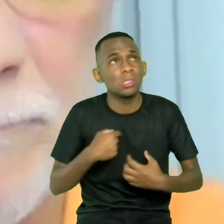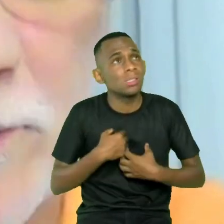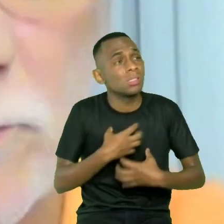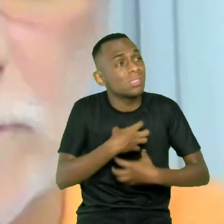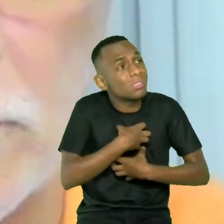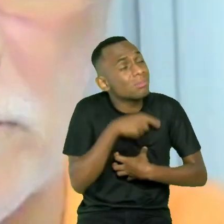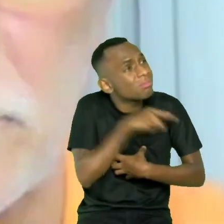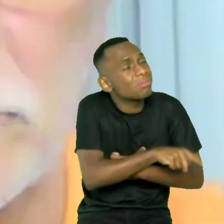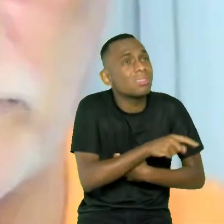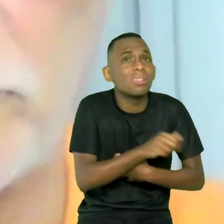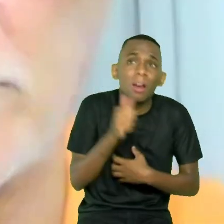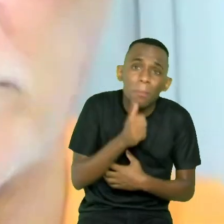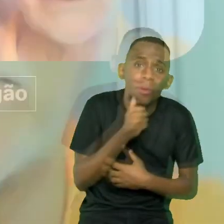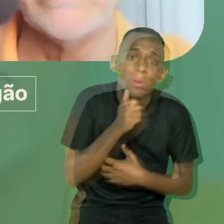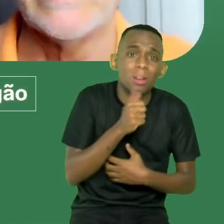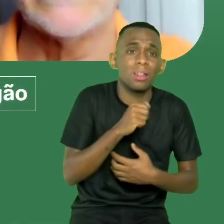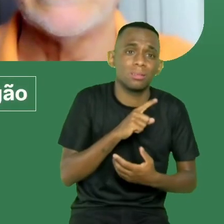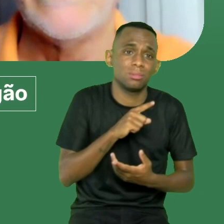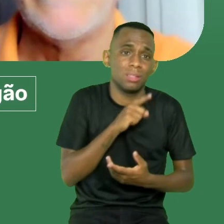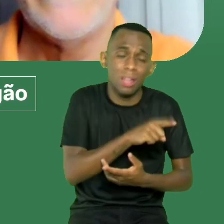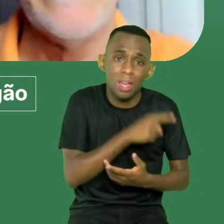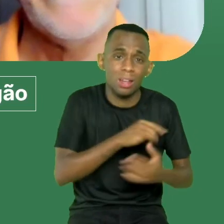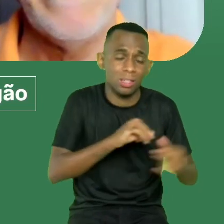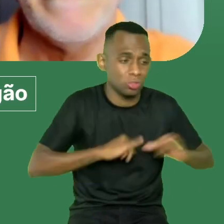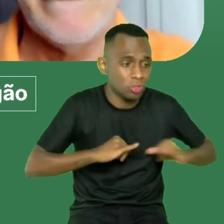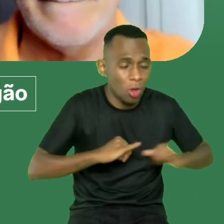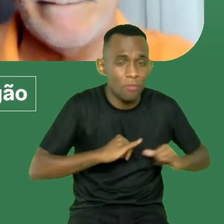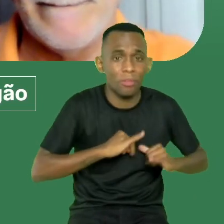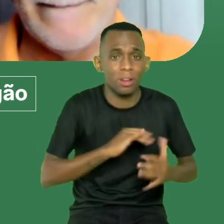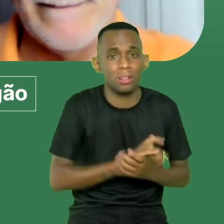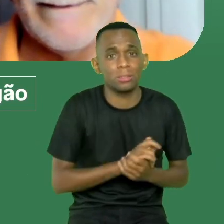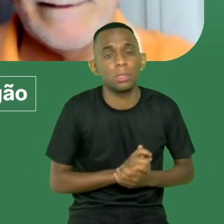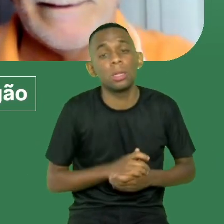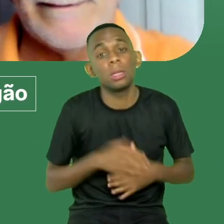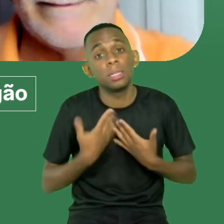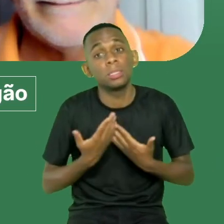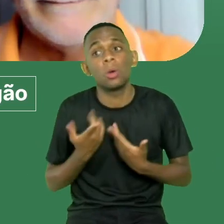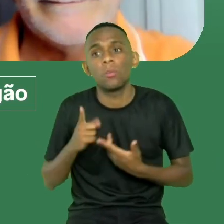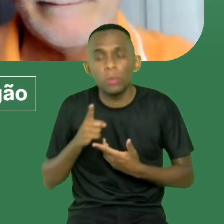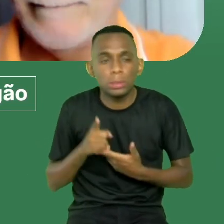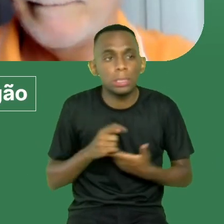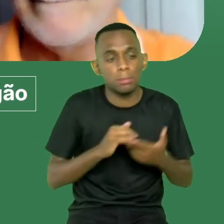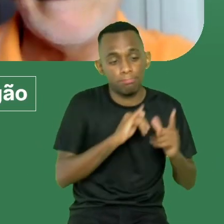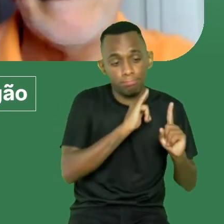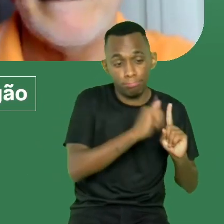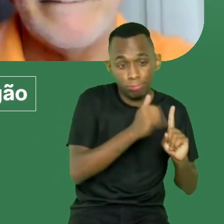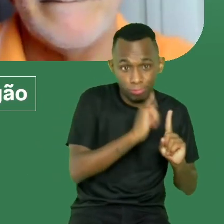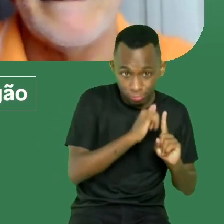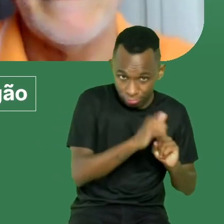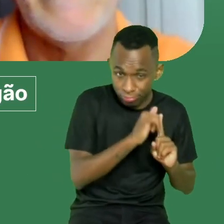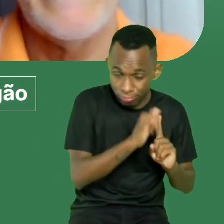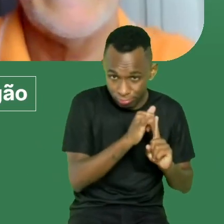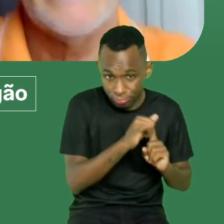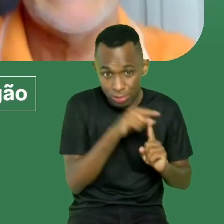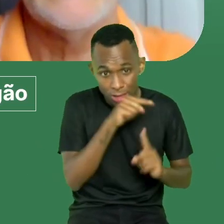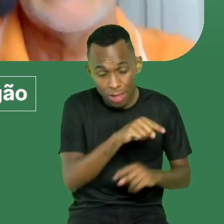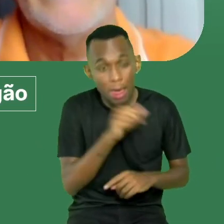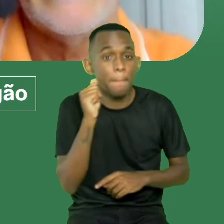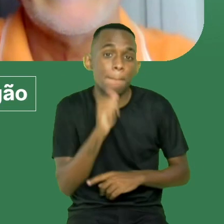que é a vítima, É. numa E ele situação se dessa. coloca a narradora, dando um spoiler aqui, você coloca a narradora fazendo,